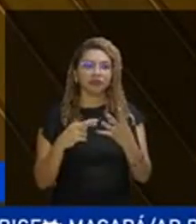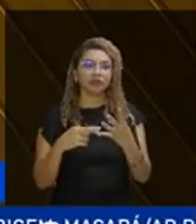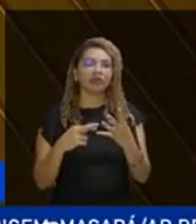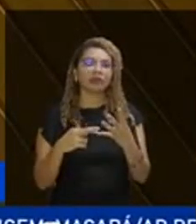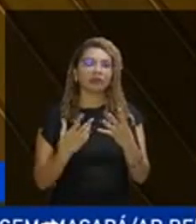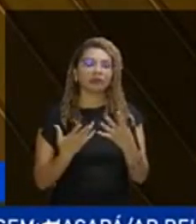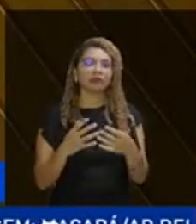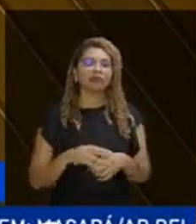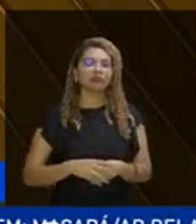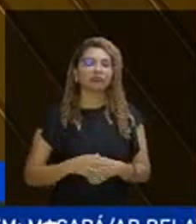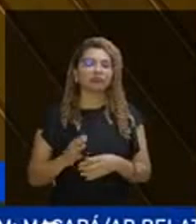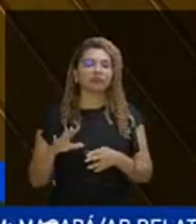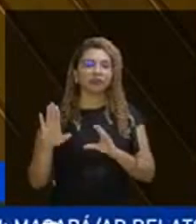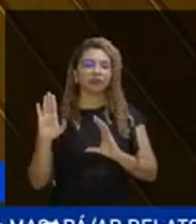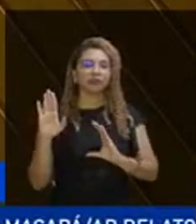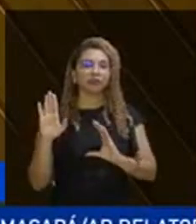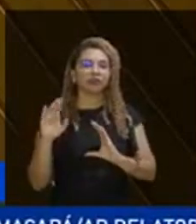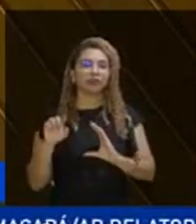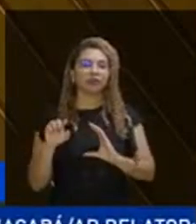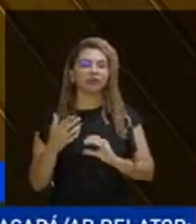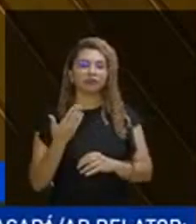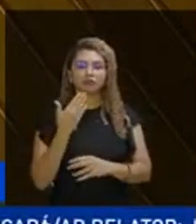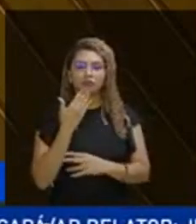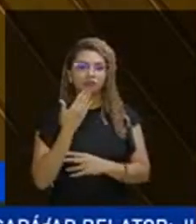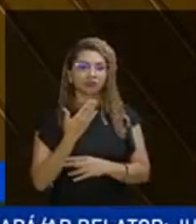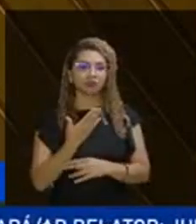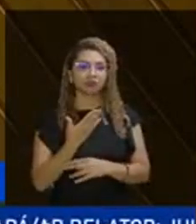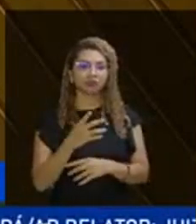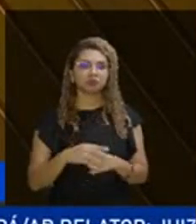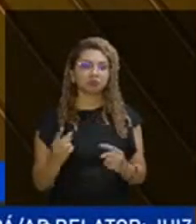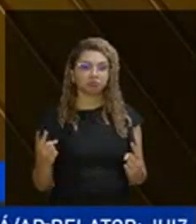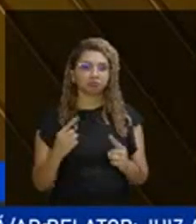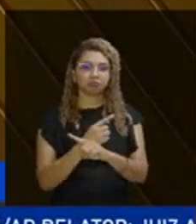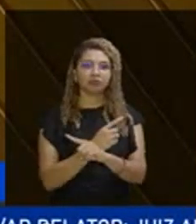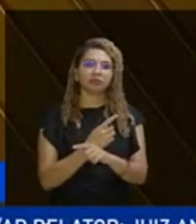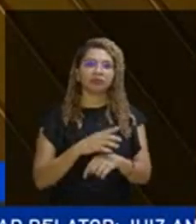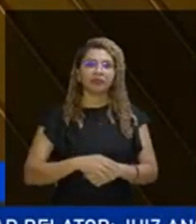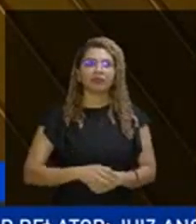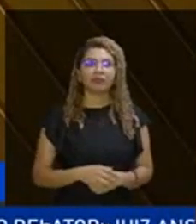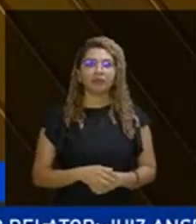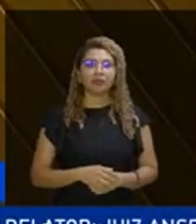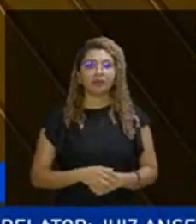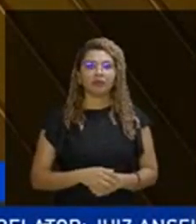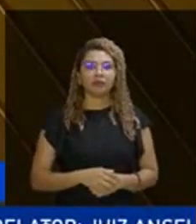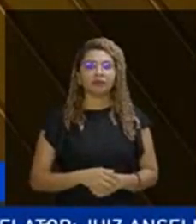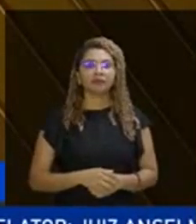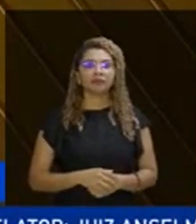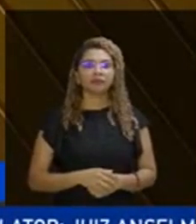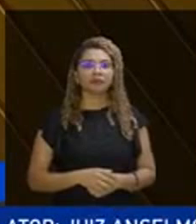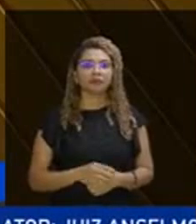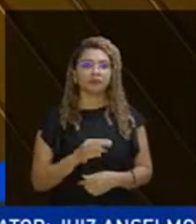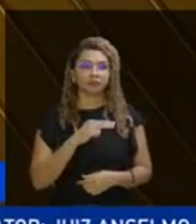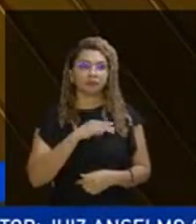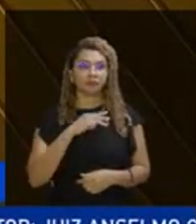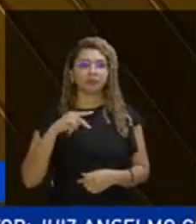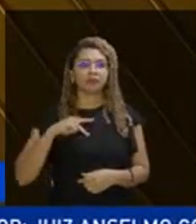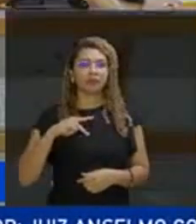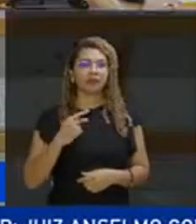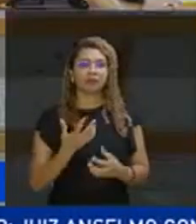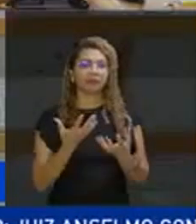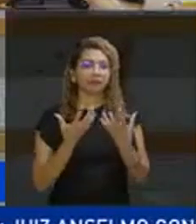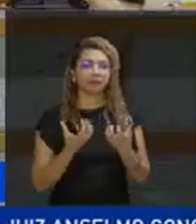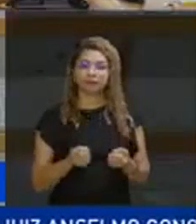parte recorrida não apresentou contrarrazões. A Procuradoria Regional Eleitoral manifestou pelo não provimento do apelo. É o